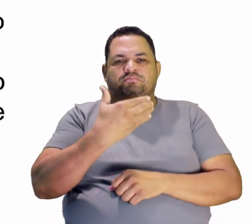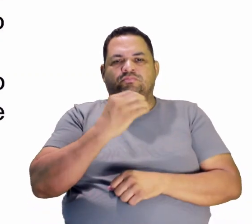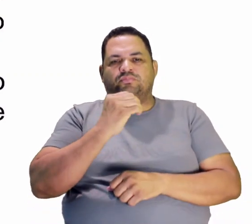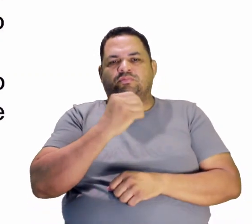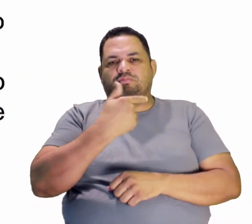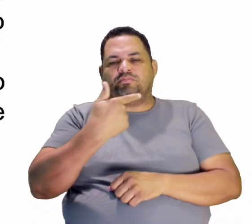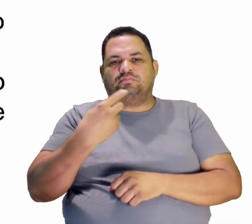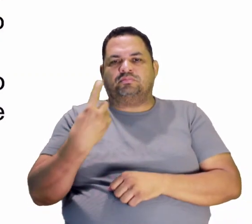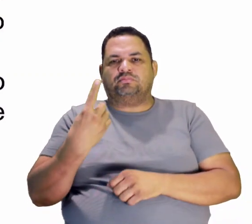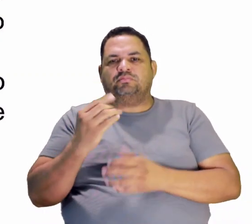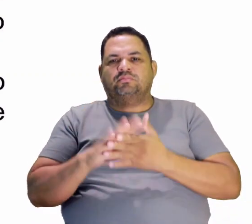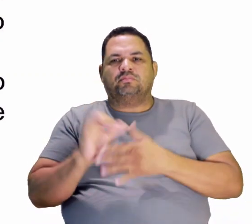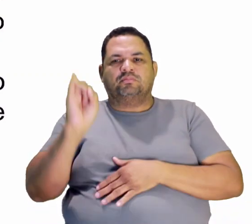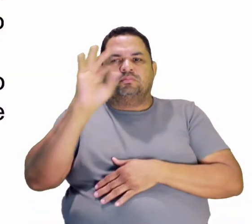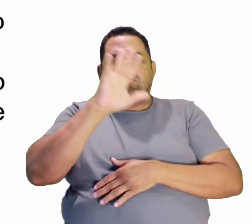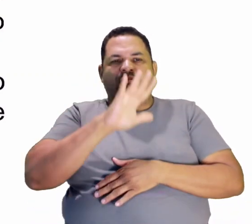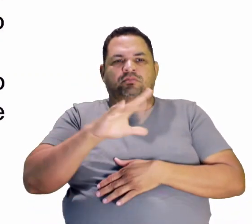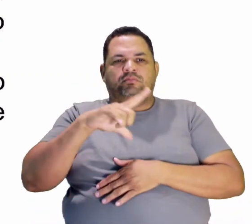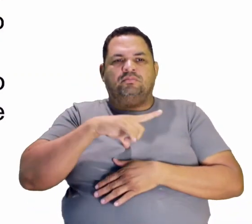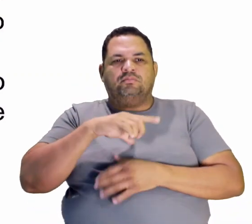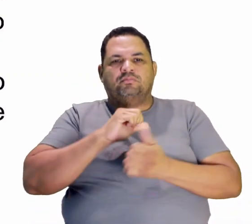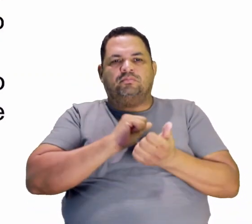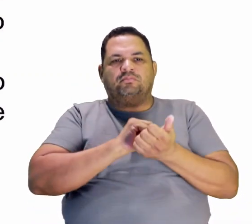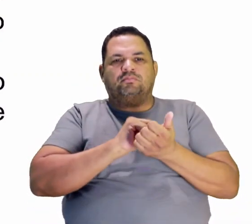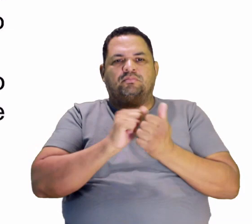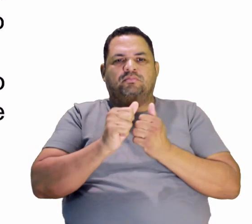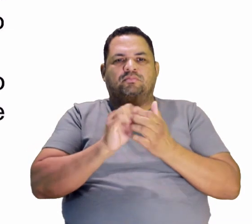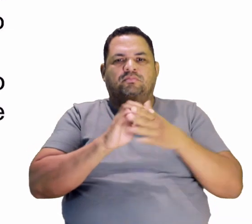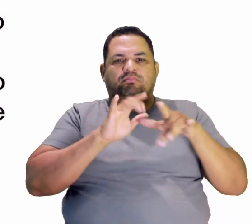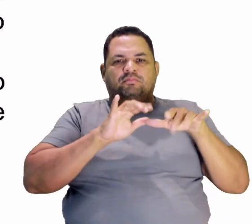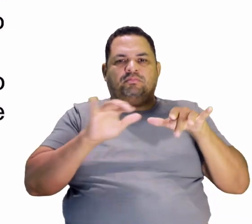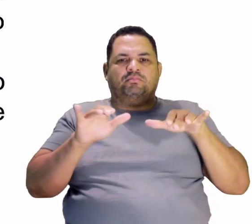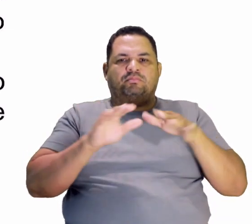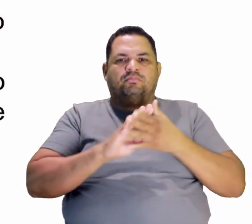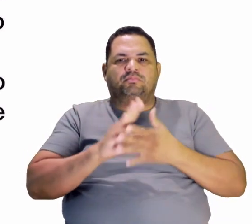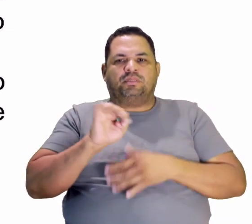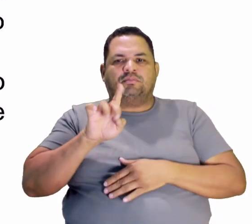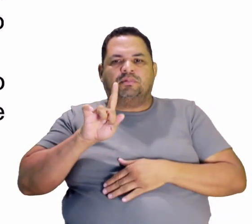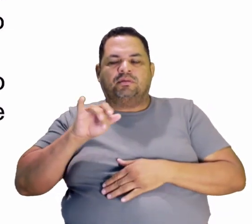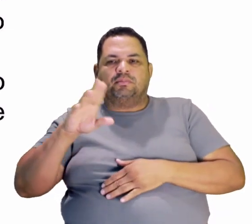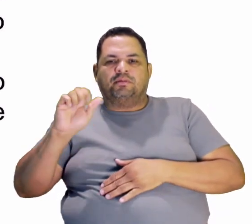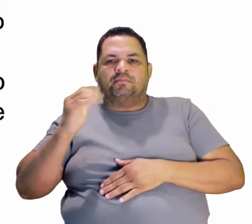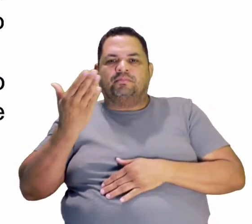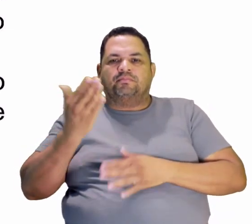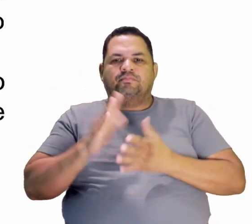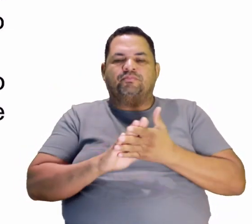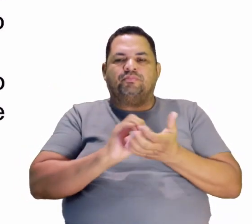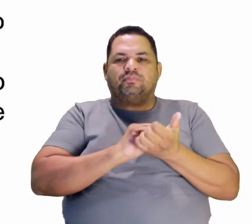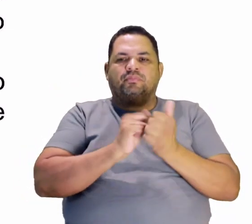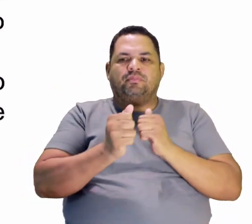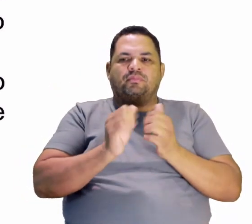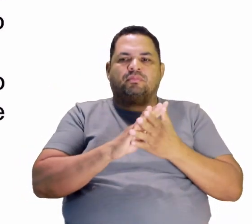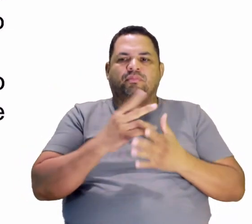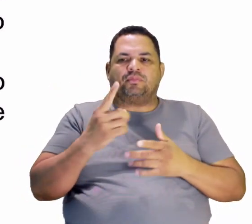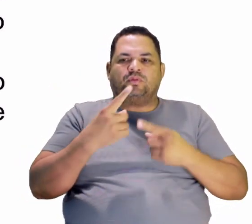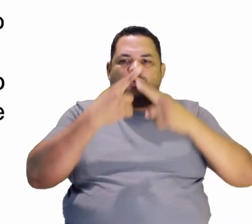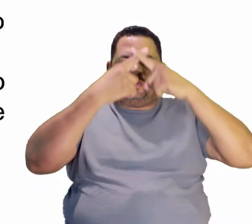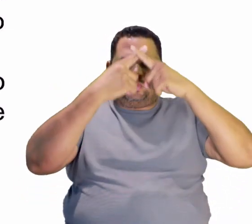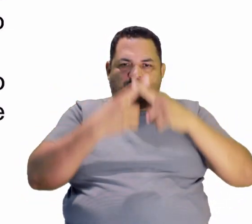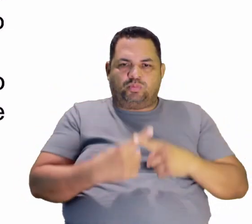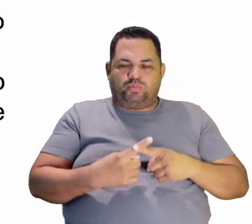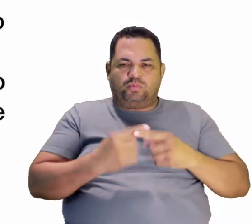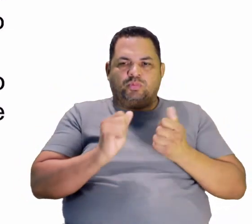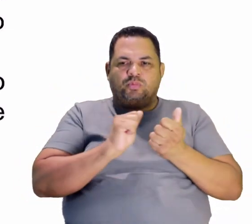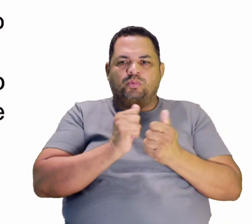aí. A figura foi extraída de um joguinho de computador chamado Bang Bang, né? No jogo, 2 competidores